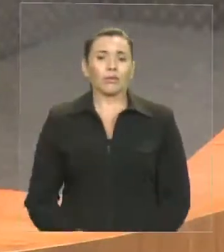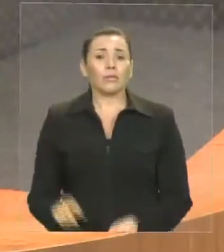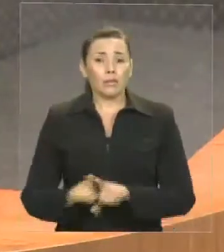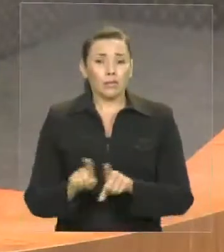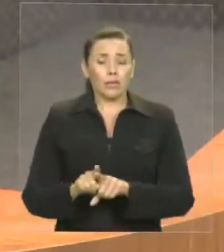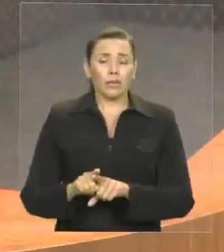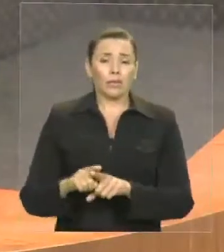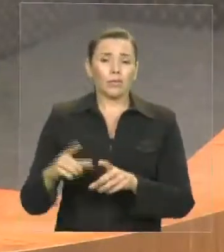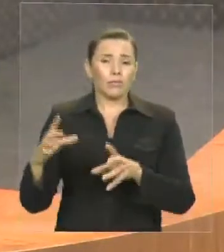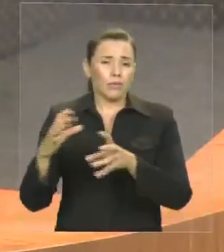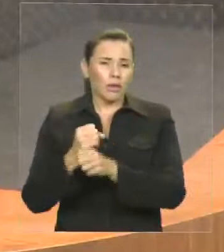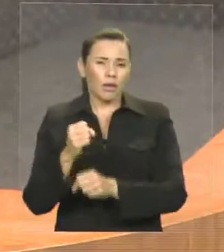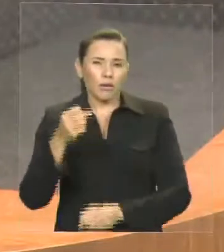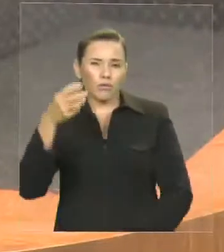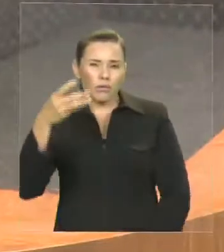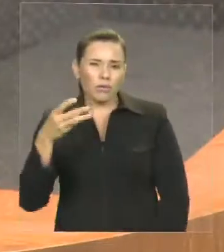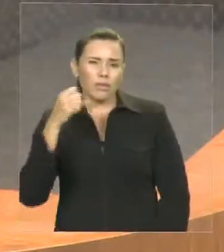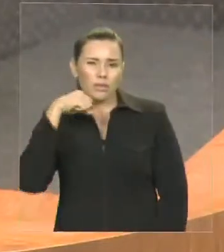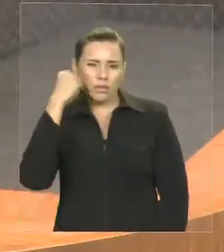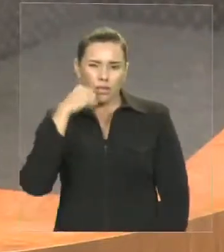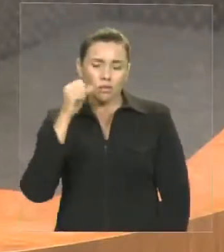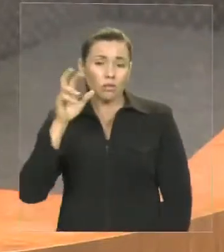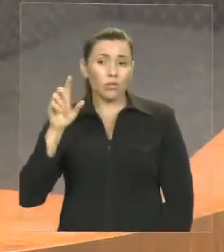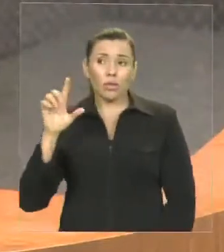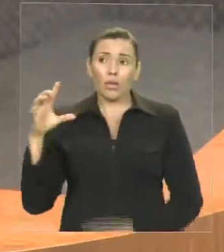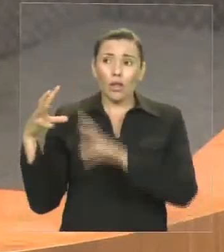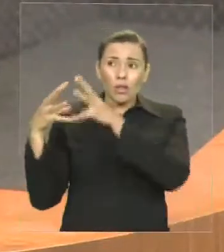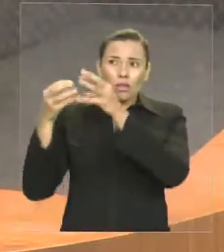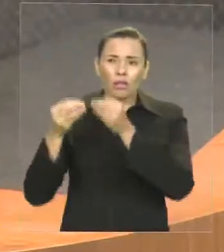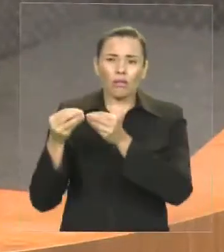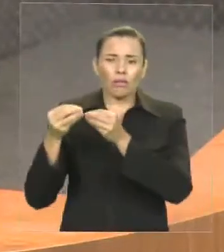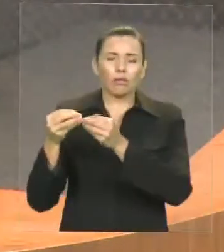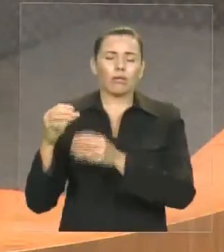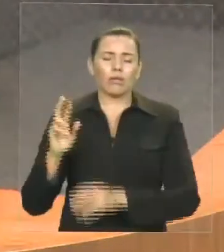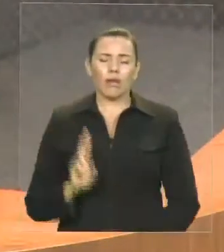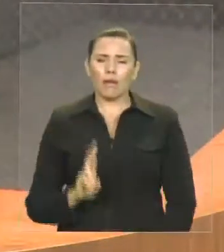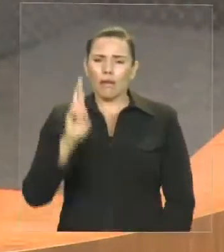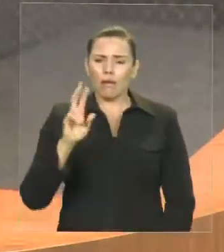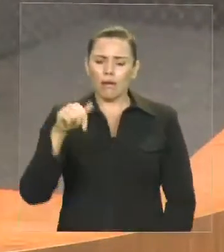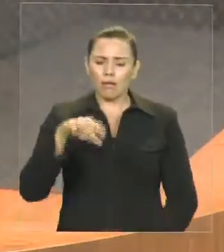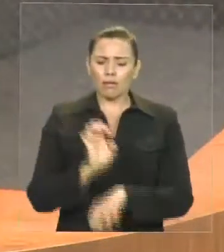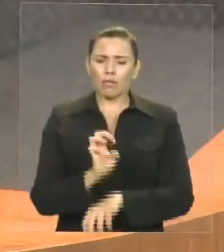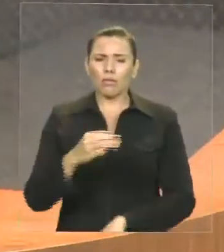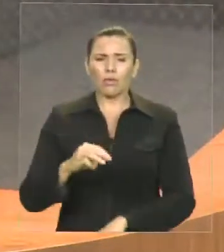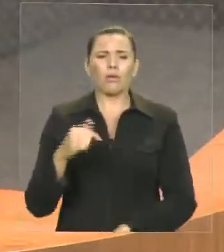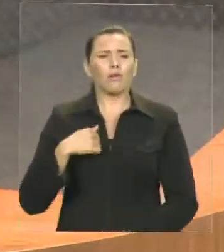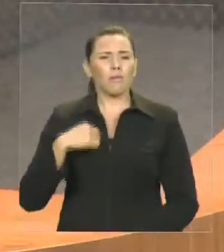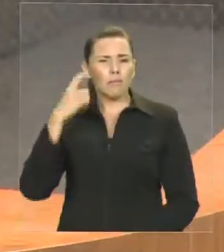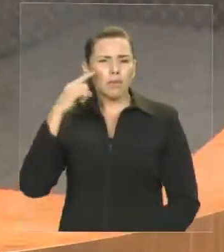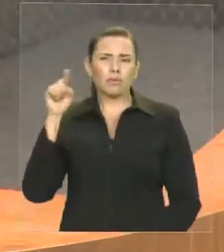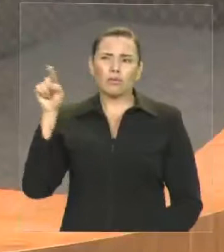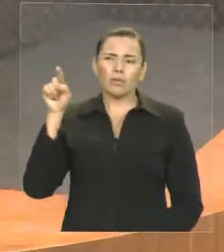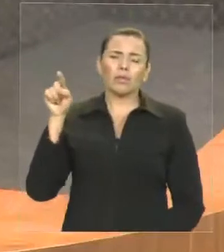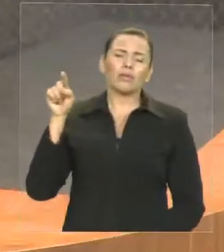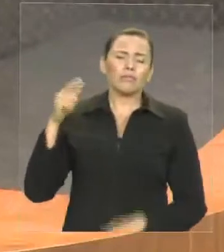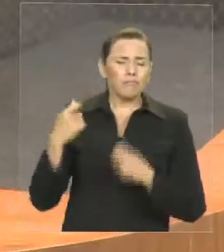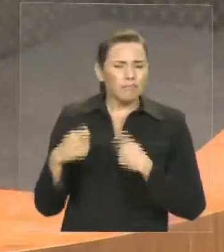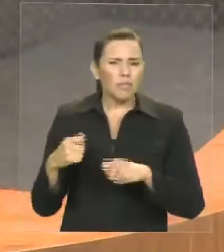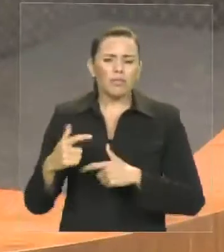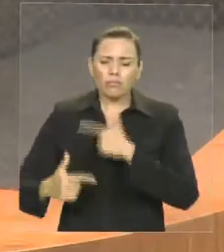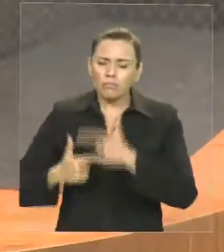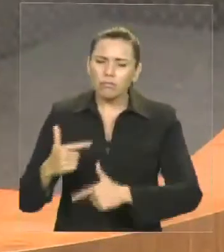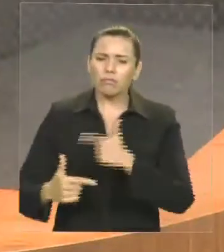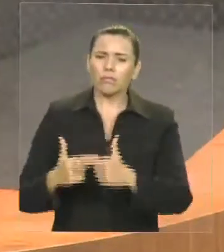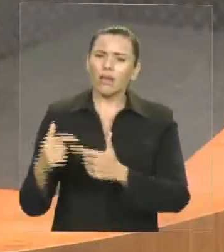independente de lado político, de coloração partidária, se mobilizem para evitar que este verdadeiro crime contra o